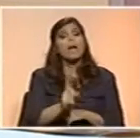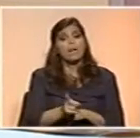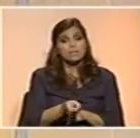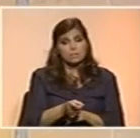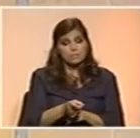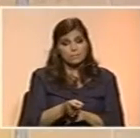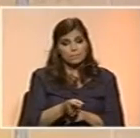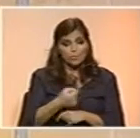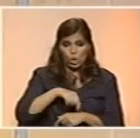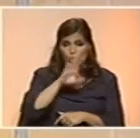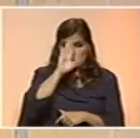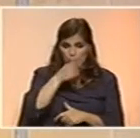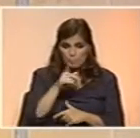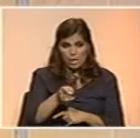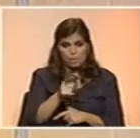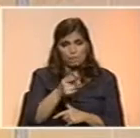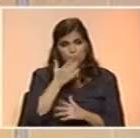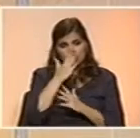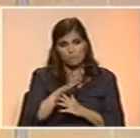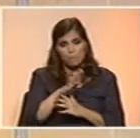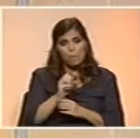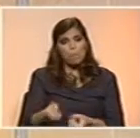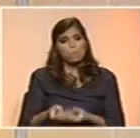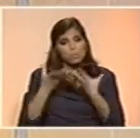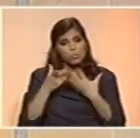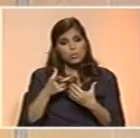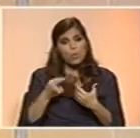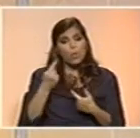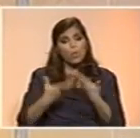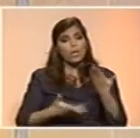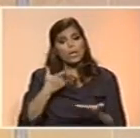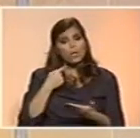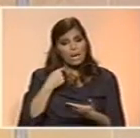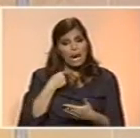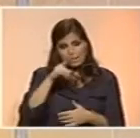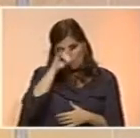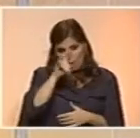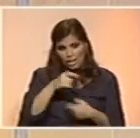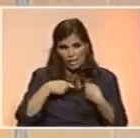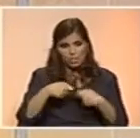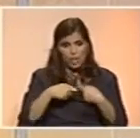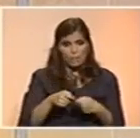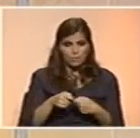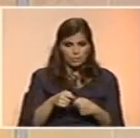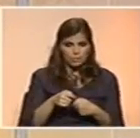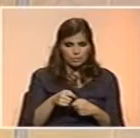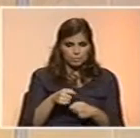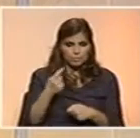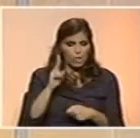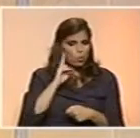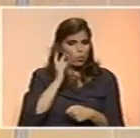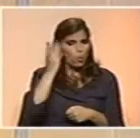sabemos é isso está quantificado. Por exemplo, para produzir um quilo de carne de vaca, gastamos cerca, tenho aqui um número